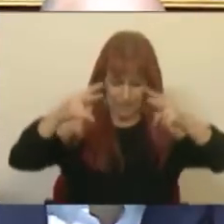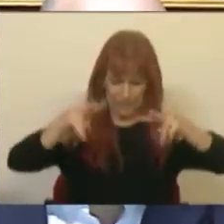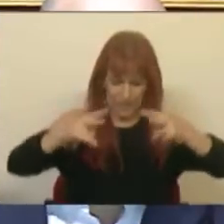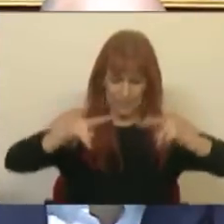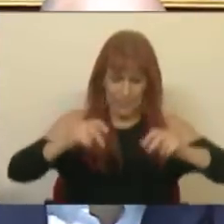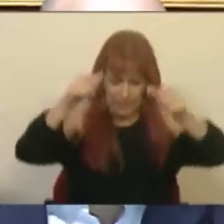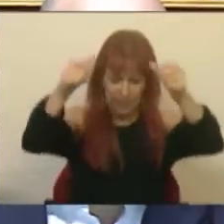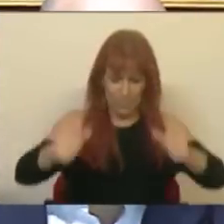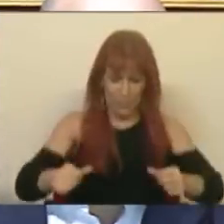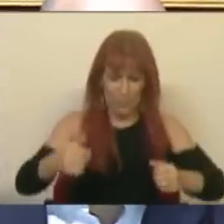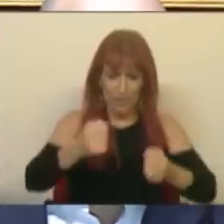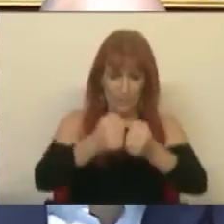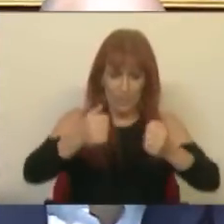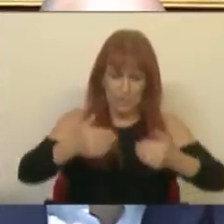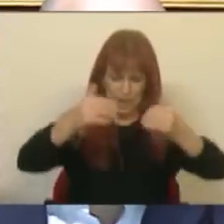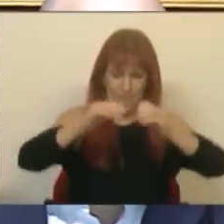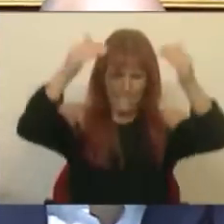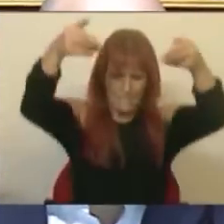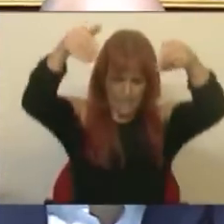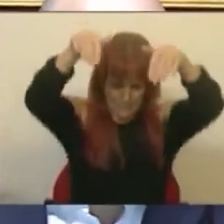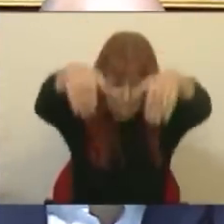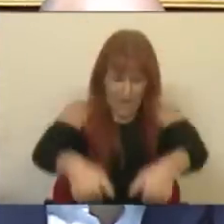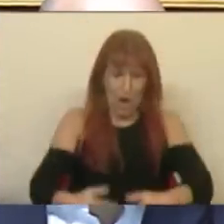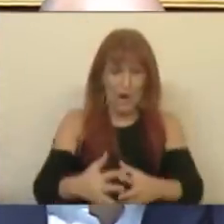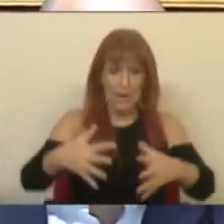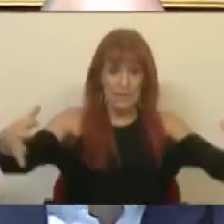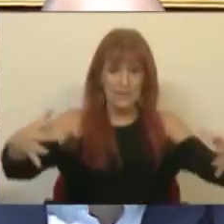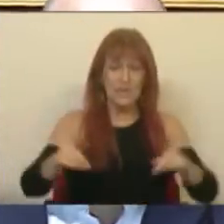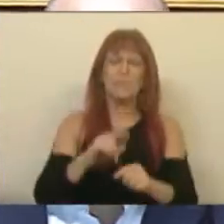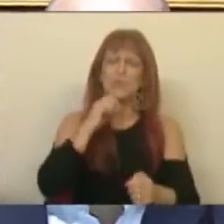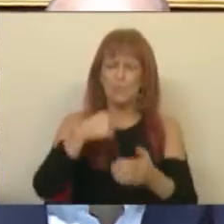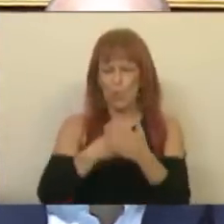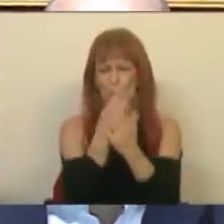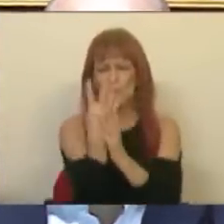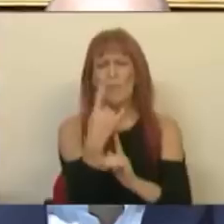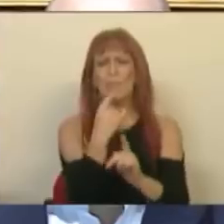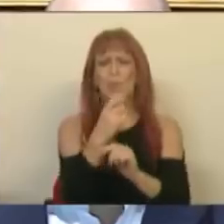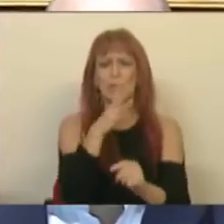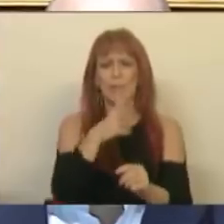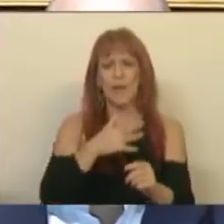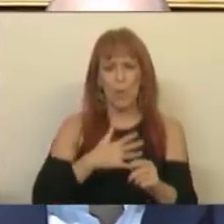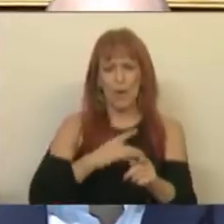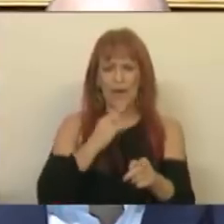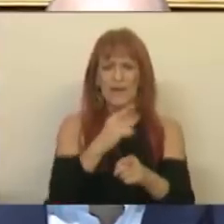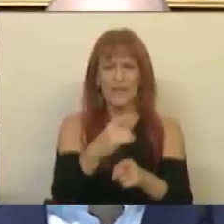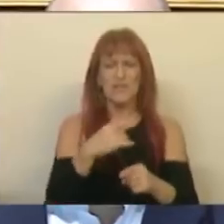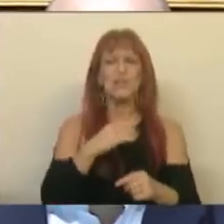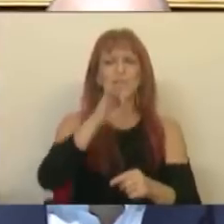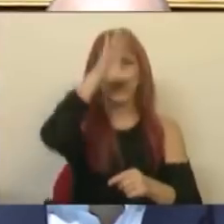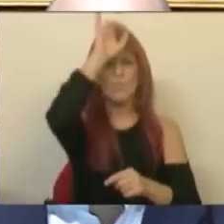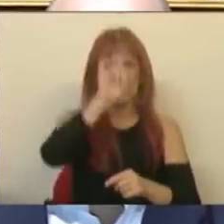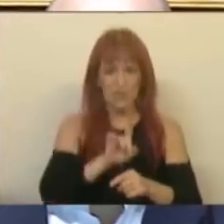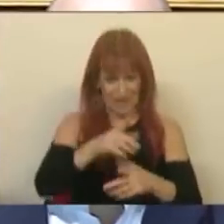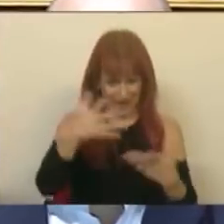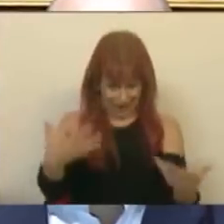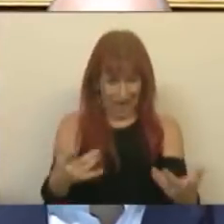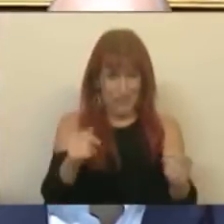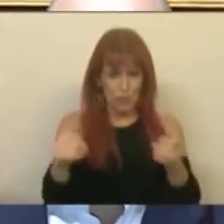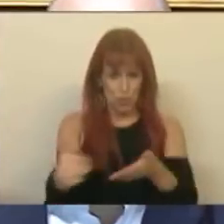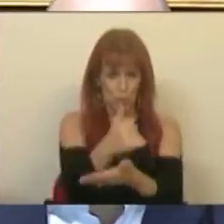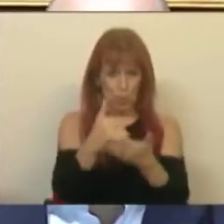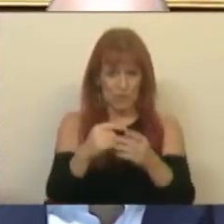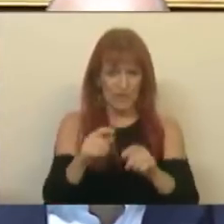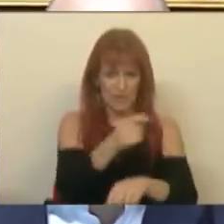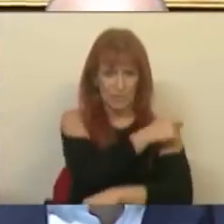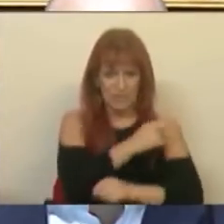ranking competitividade a maior queda sempre podia continuar mas isto chega para fazer a pergunta que me interessa senhor Ministro é este é só estes